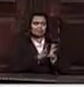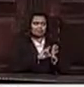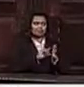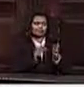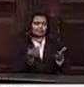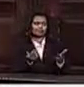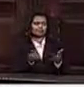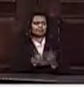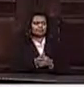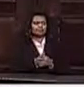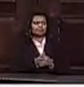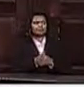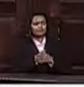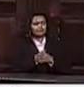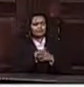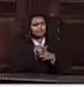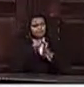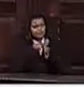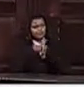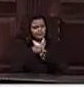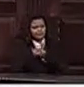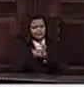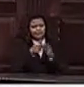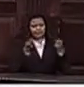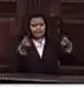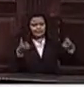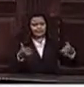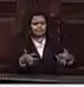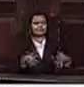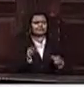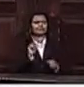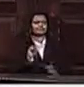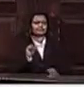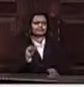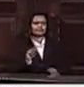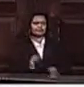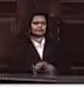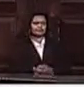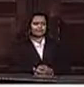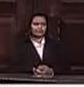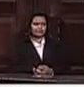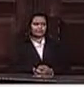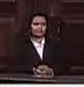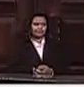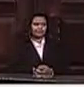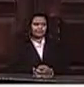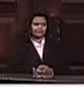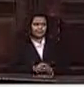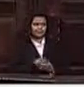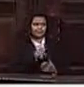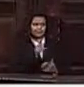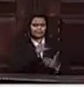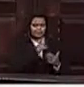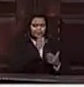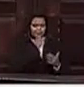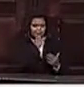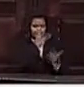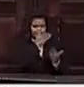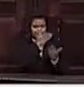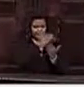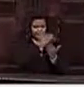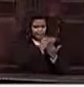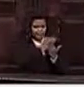forças policiais ou da sociedade como um todo. E nessa pesquisa havia um mapeamento da Secretaria de